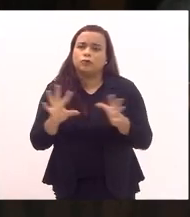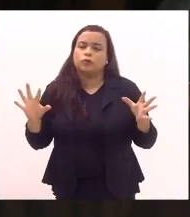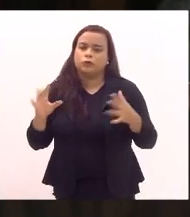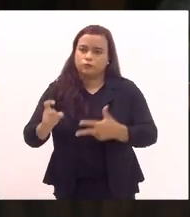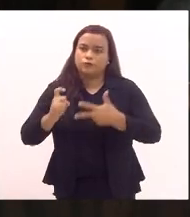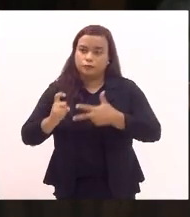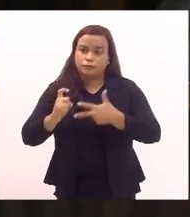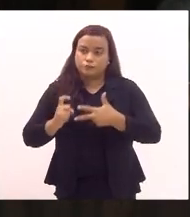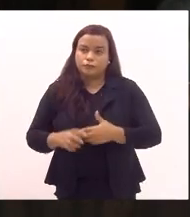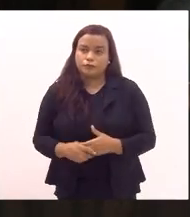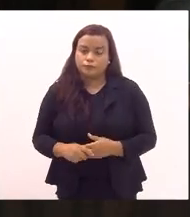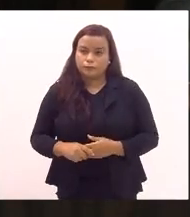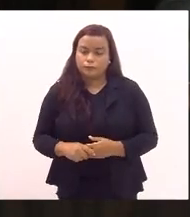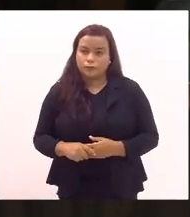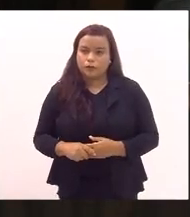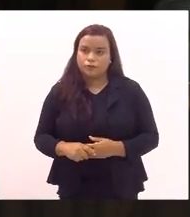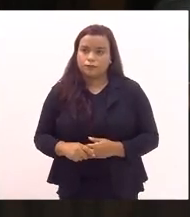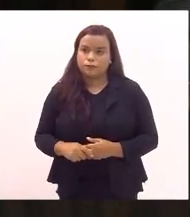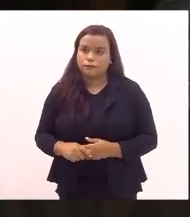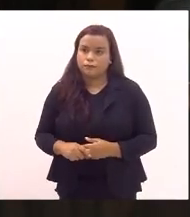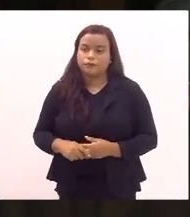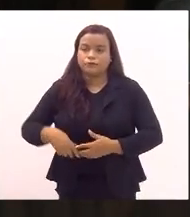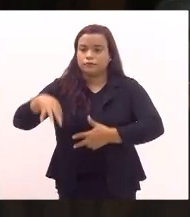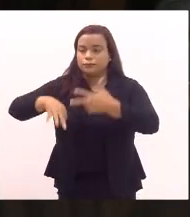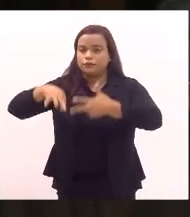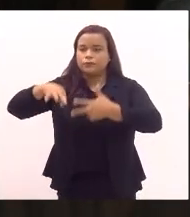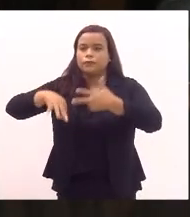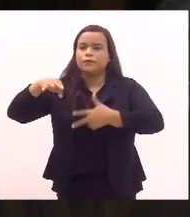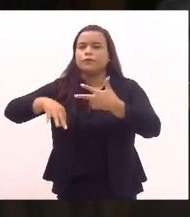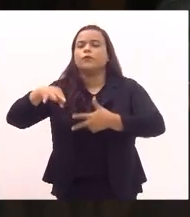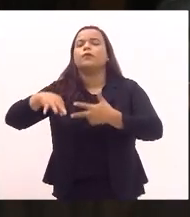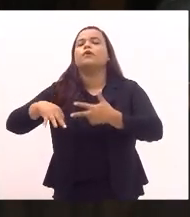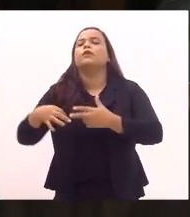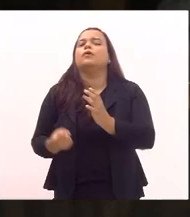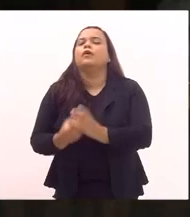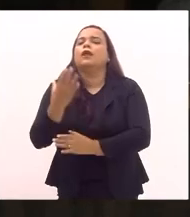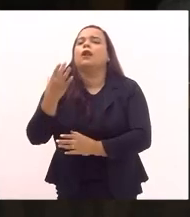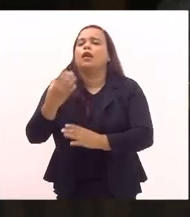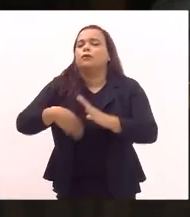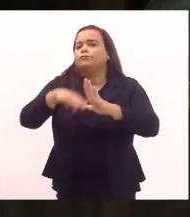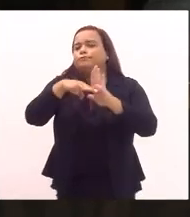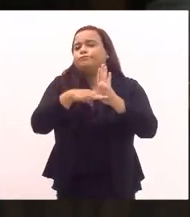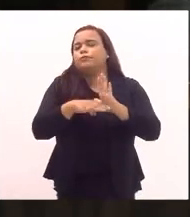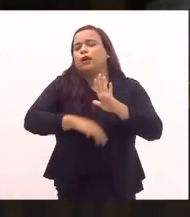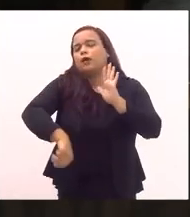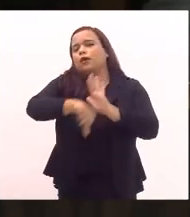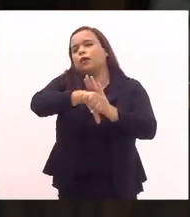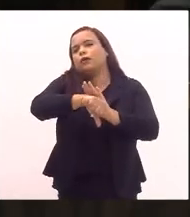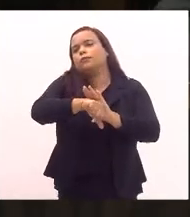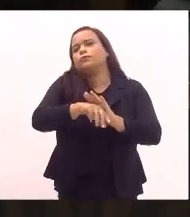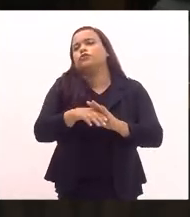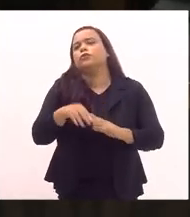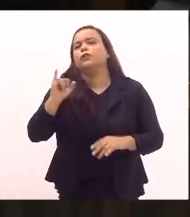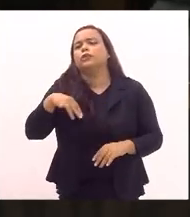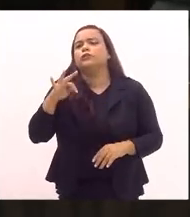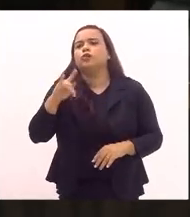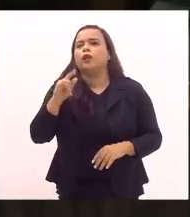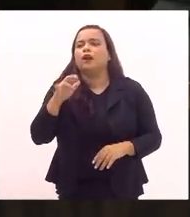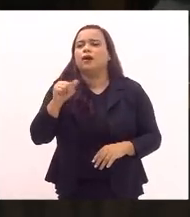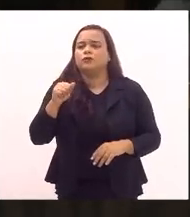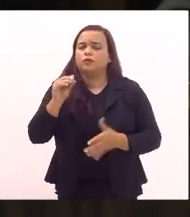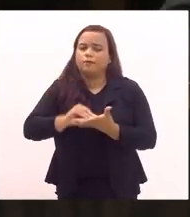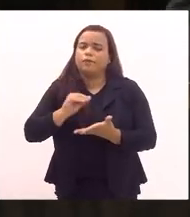Só faltou isso poder perdão judiciário aquele ao juizado de crimes de intolerância e dá outras providências dependendo de pareceres das comissões